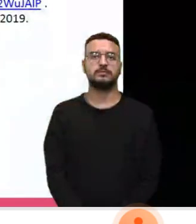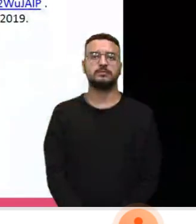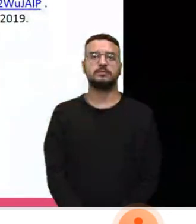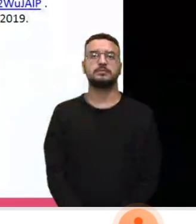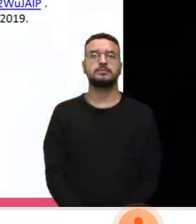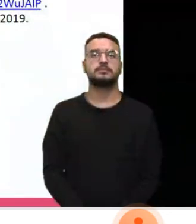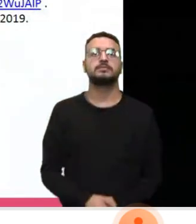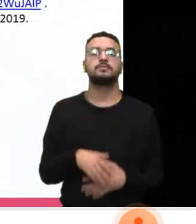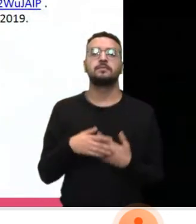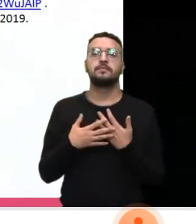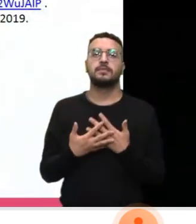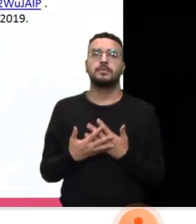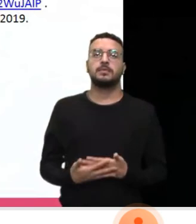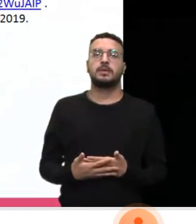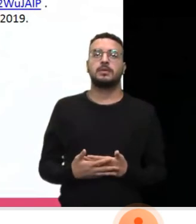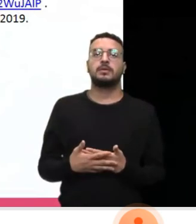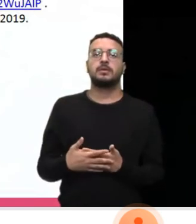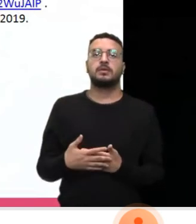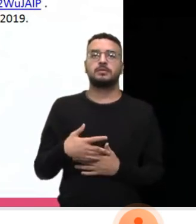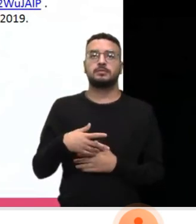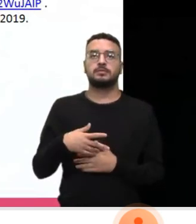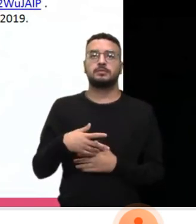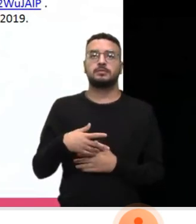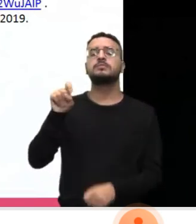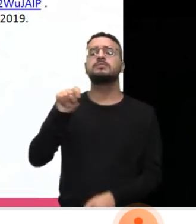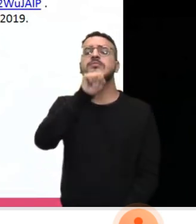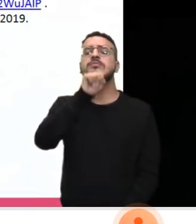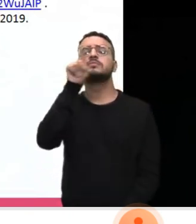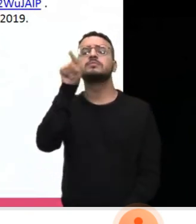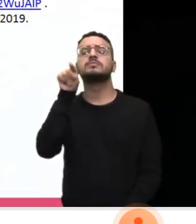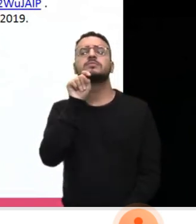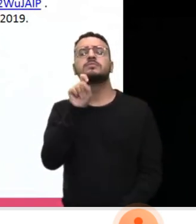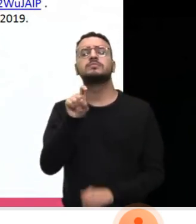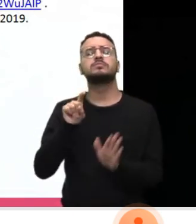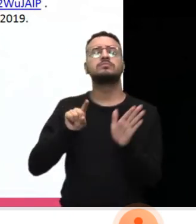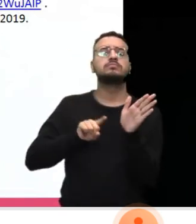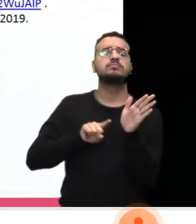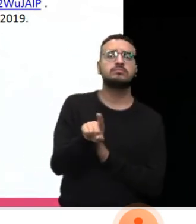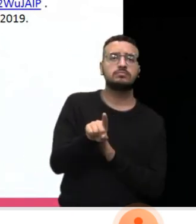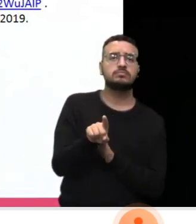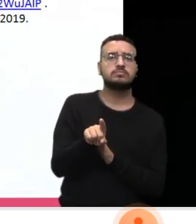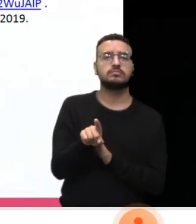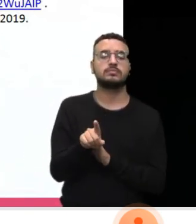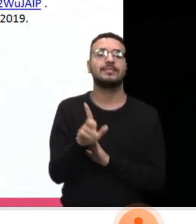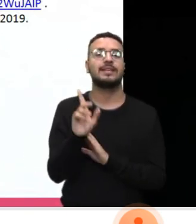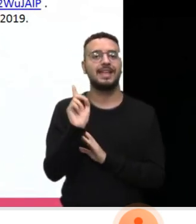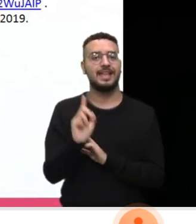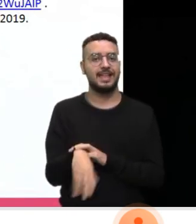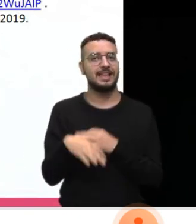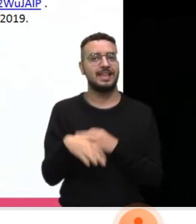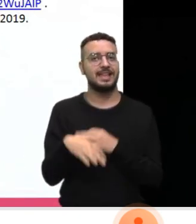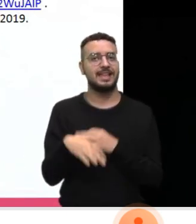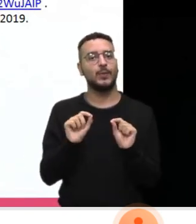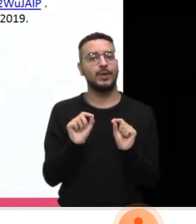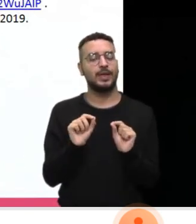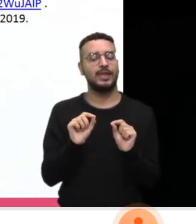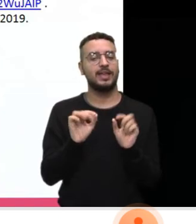os pronomes interrogativos. Eles são geralmente deslocados para o final da